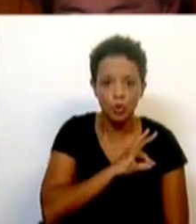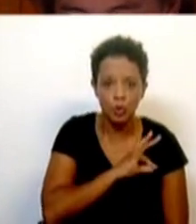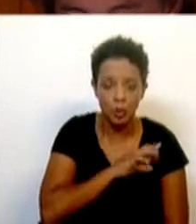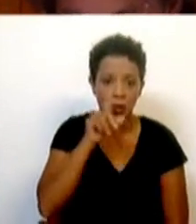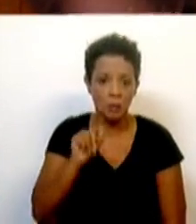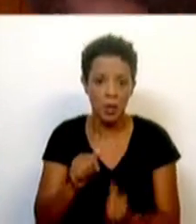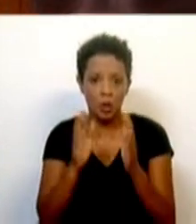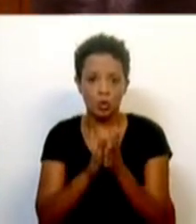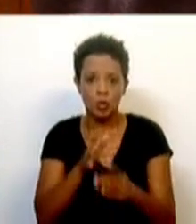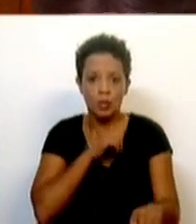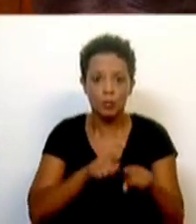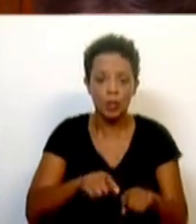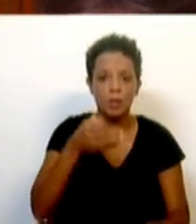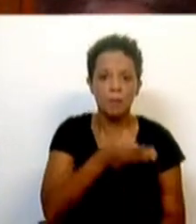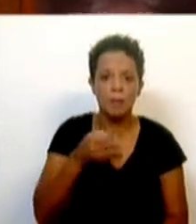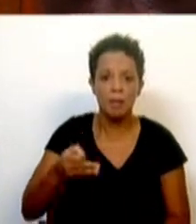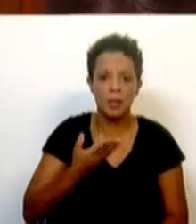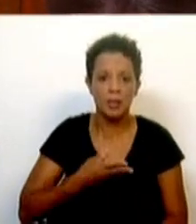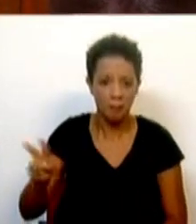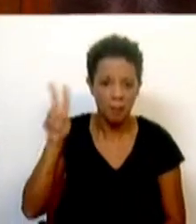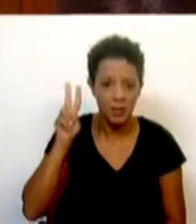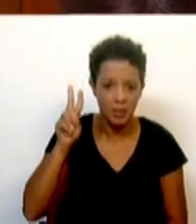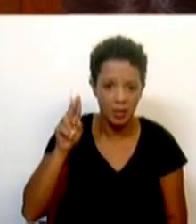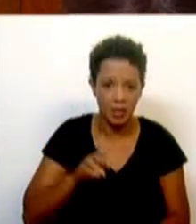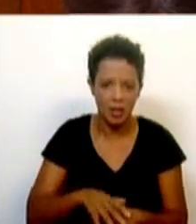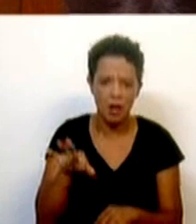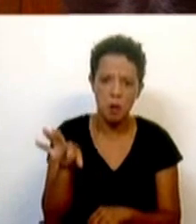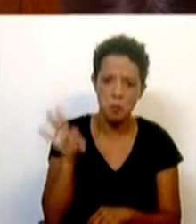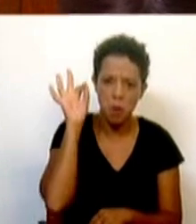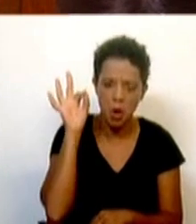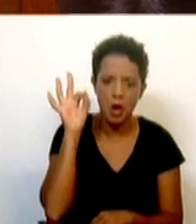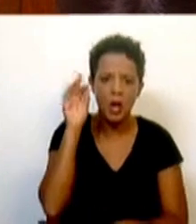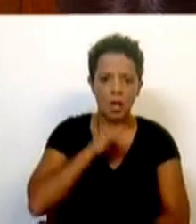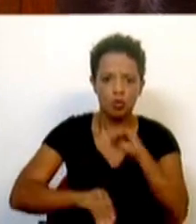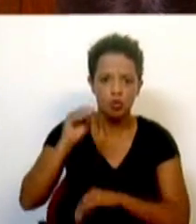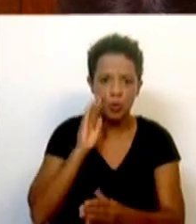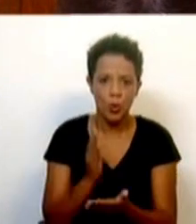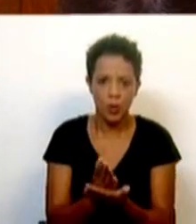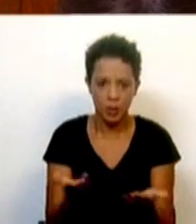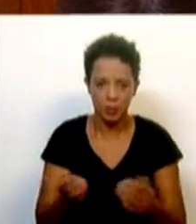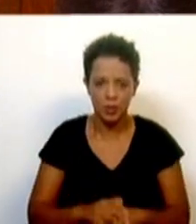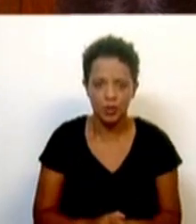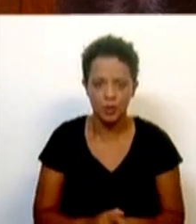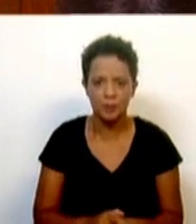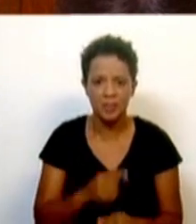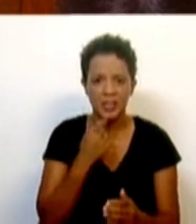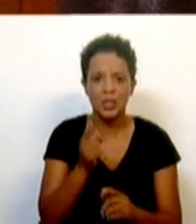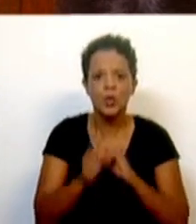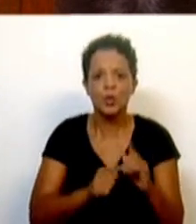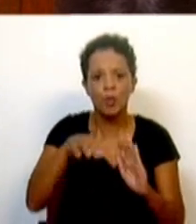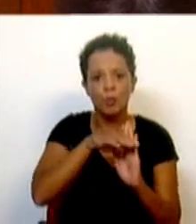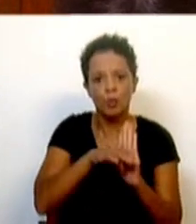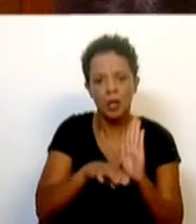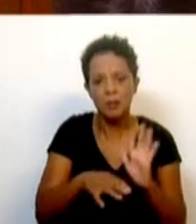e todos os deputados do PPD-PSD foram eleitos nas últimas eleições. E o que dizia esse